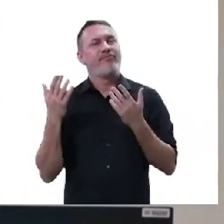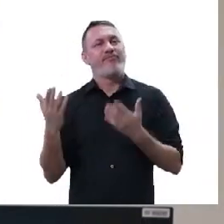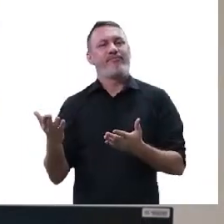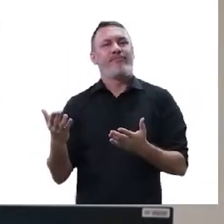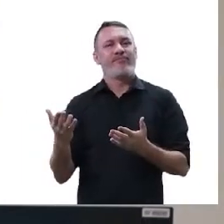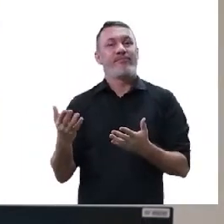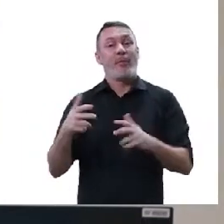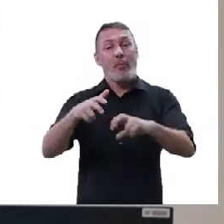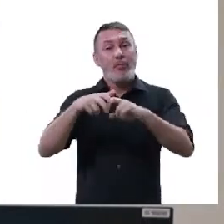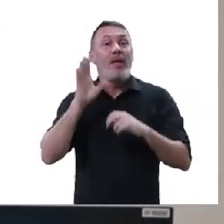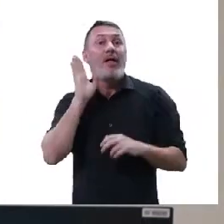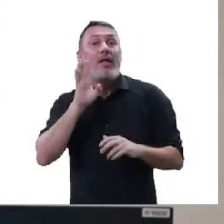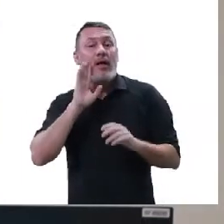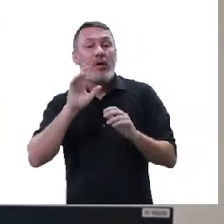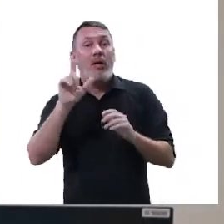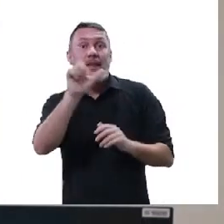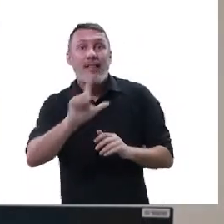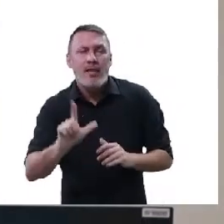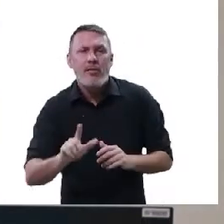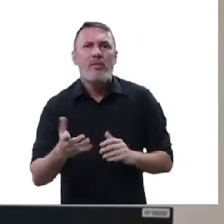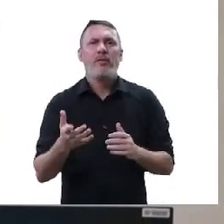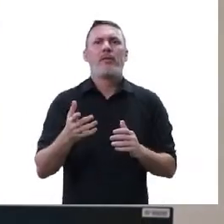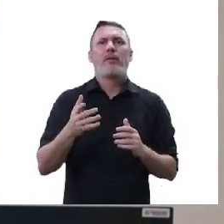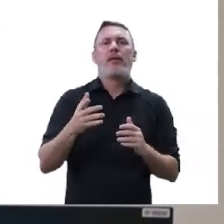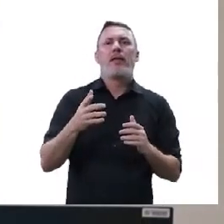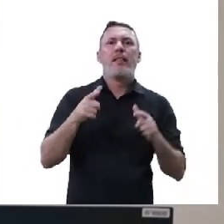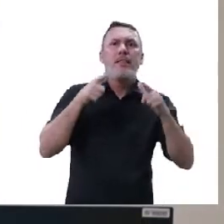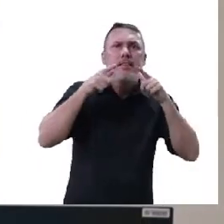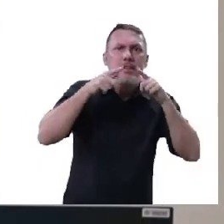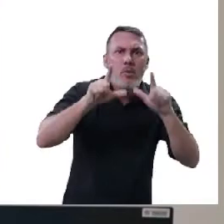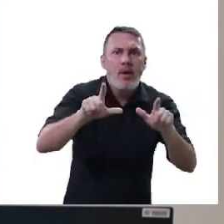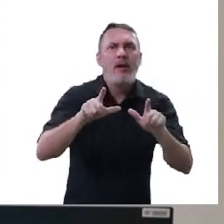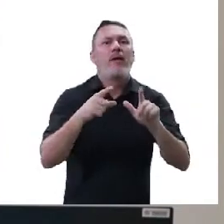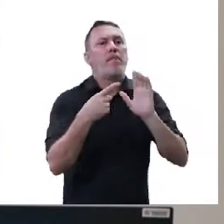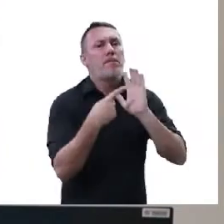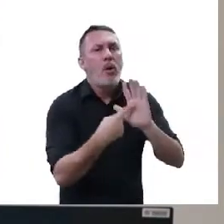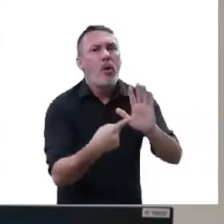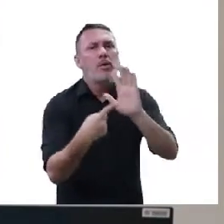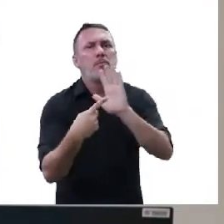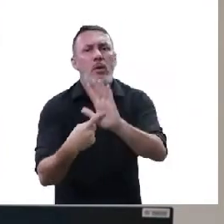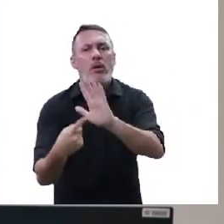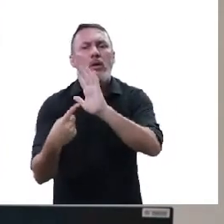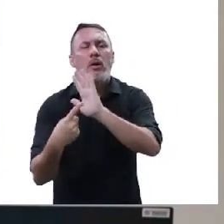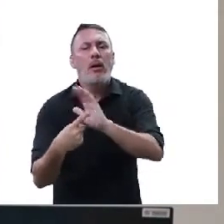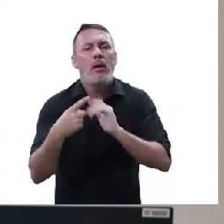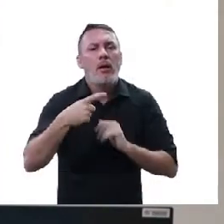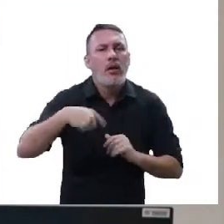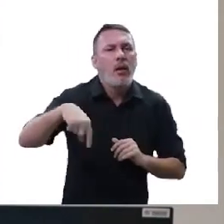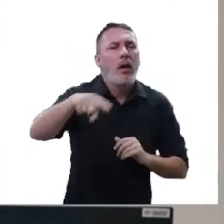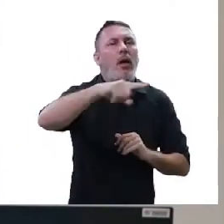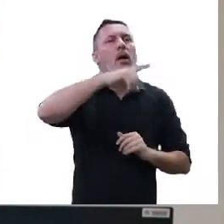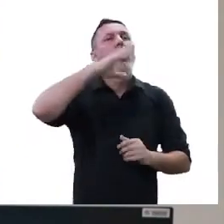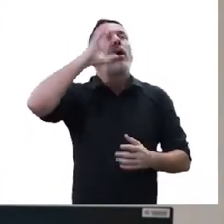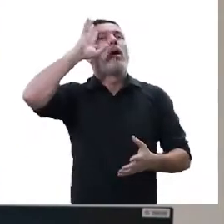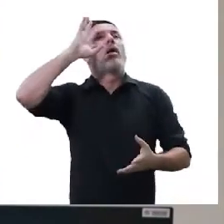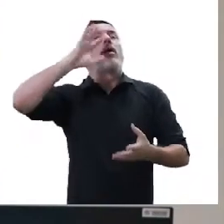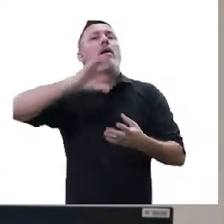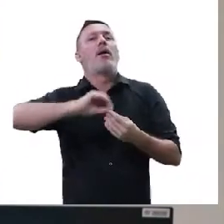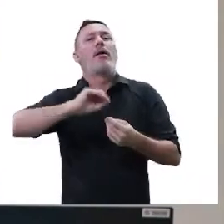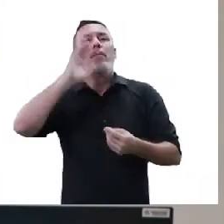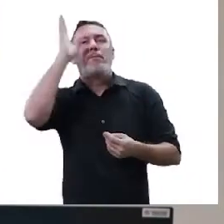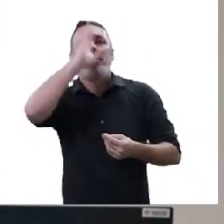porque a literatura, né, a linguagem da literatura, ela vai mostrando isso aí, ela vai abraçando o